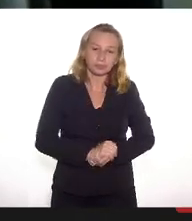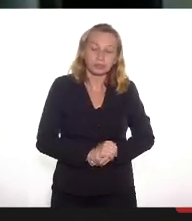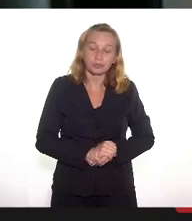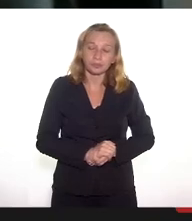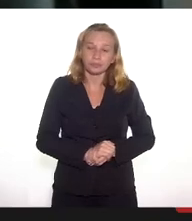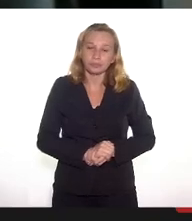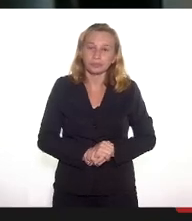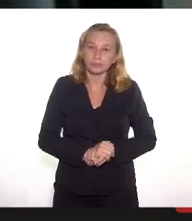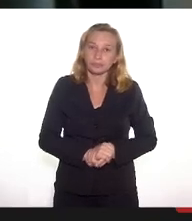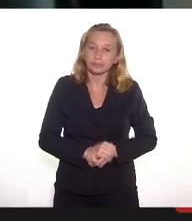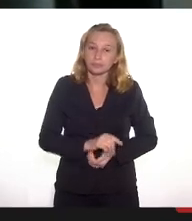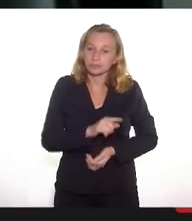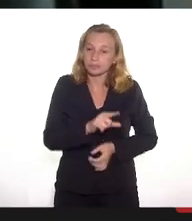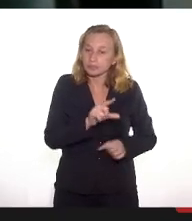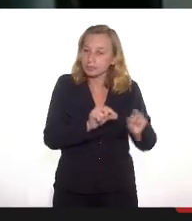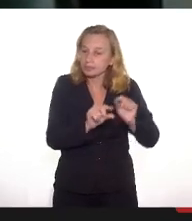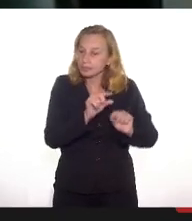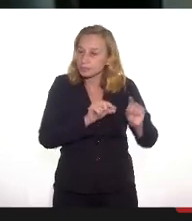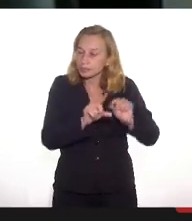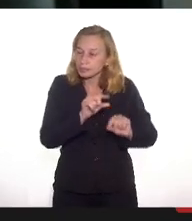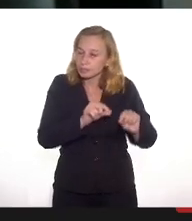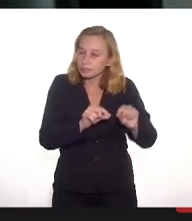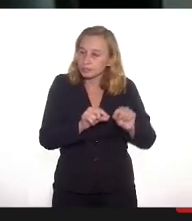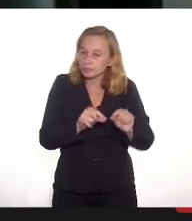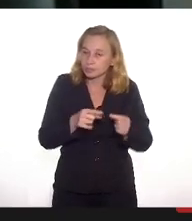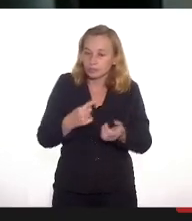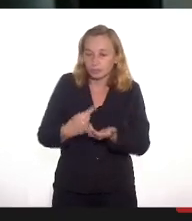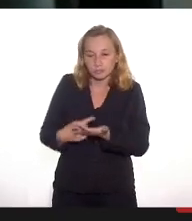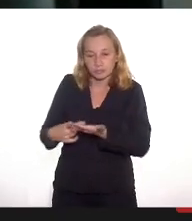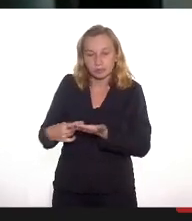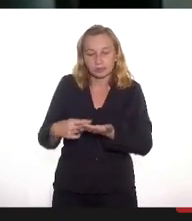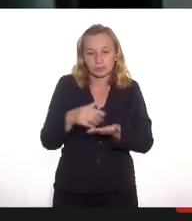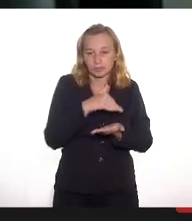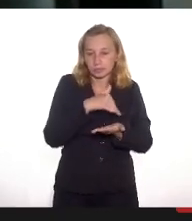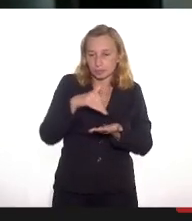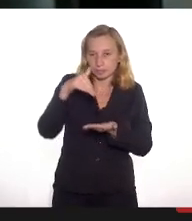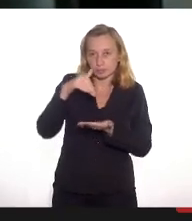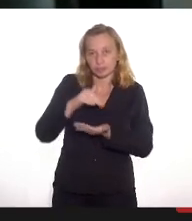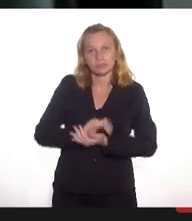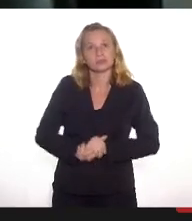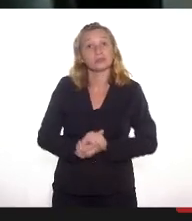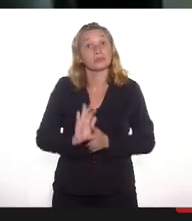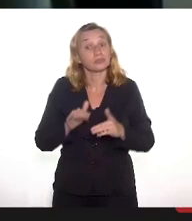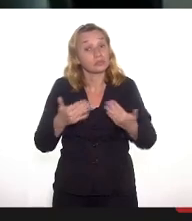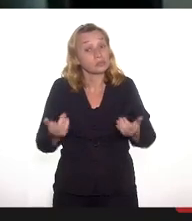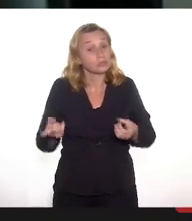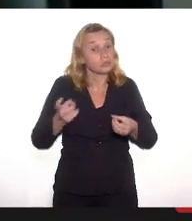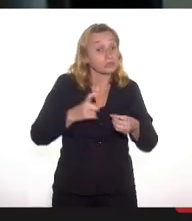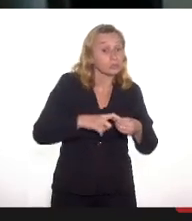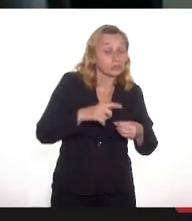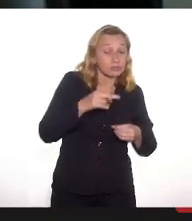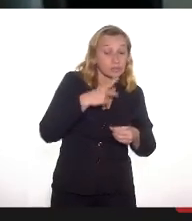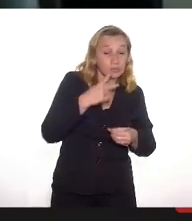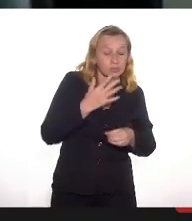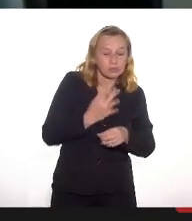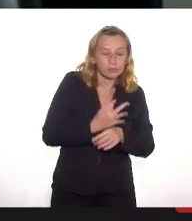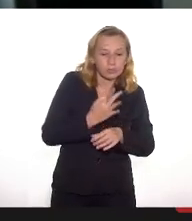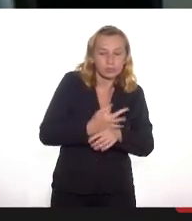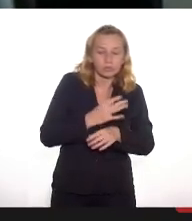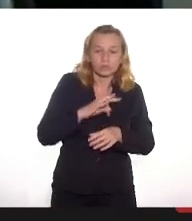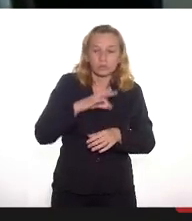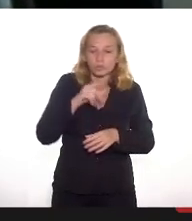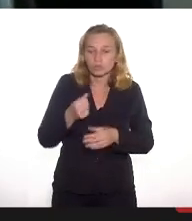esse essas decisões são pactuados pela secretaria então eu volto a insistir que tudo